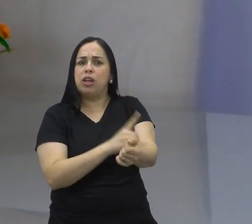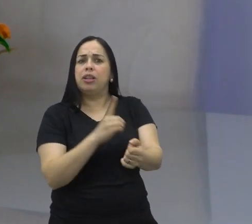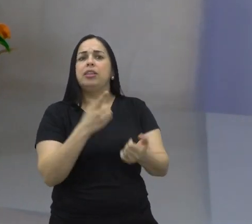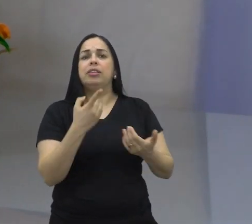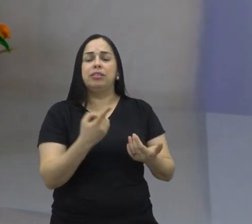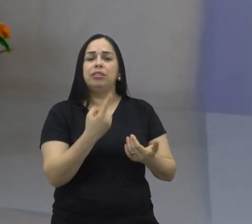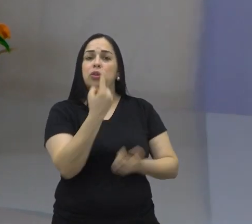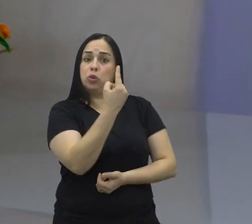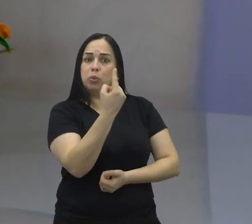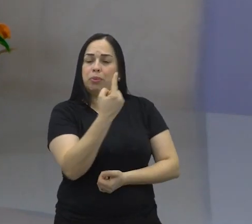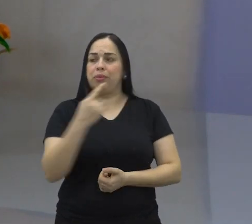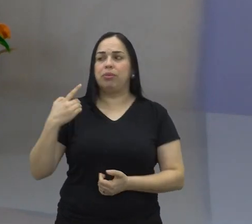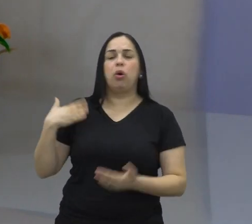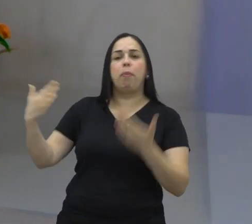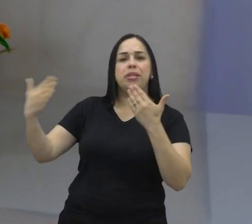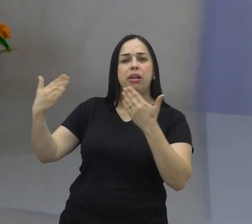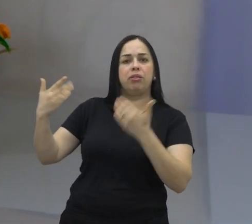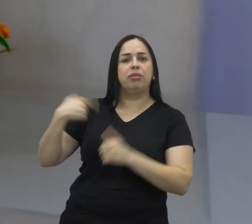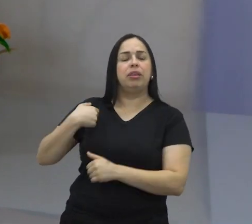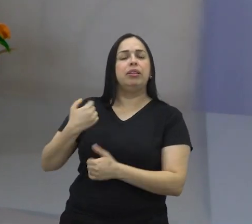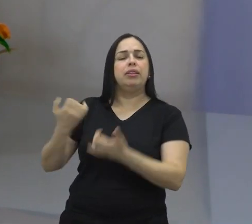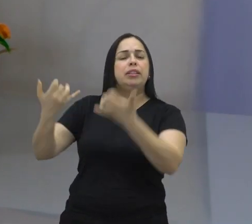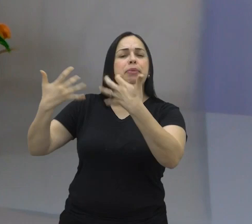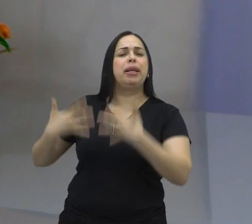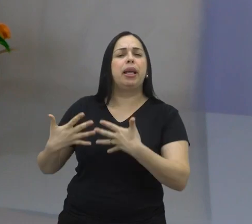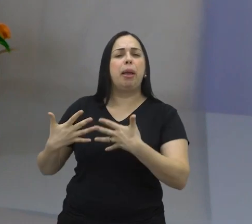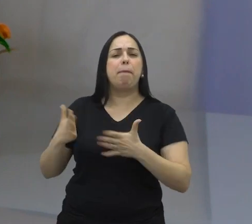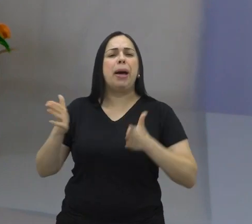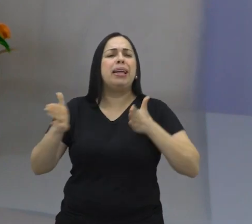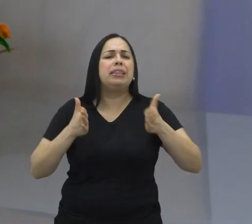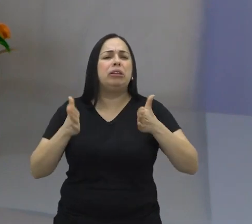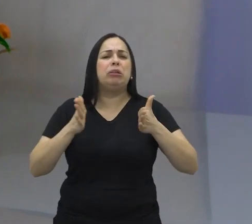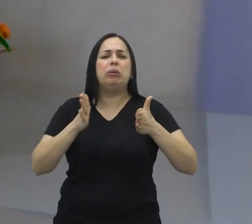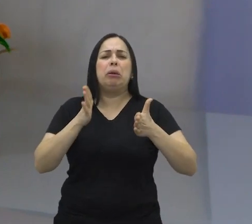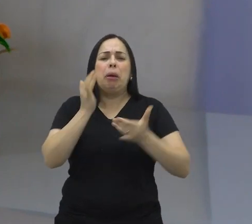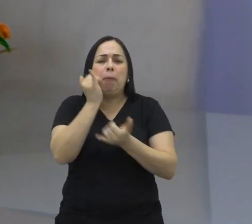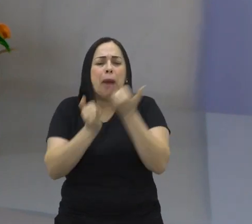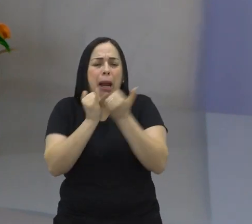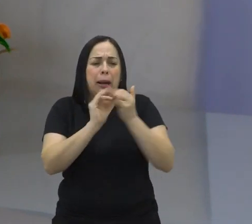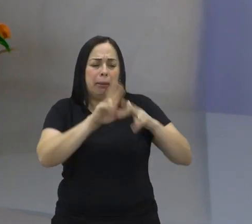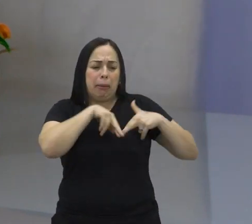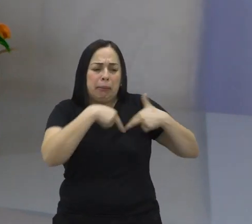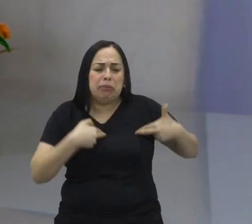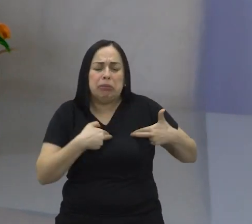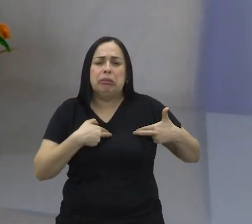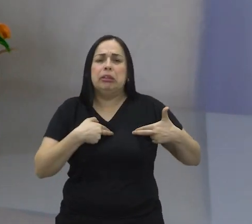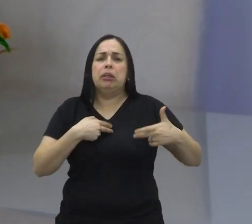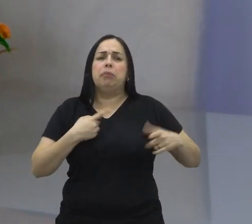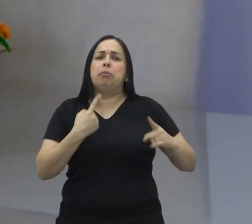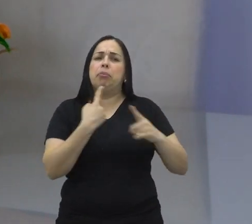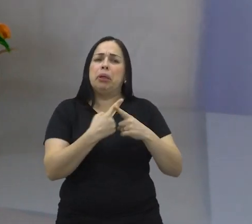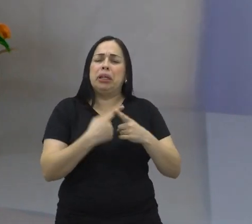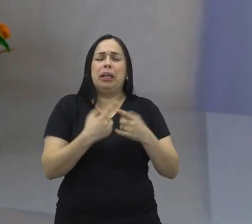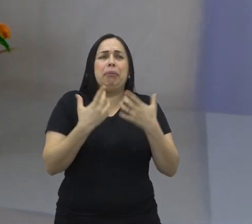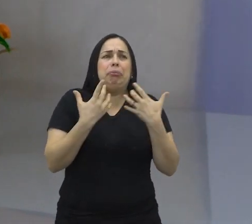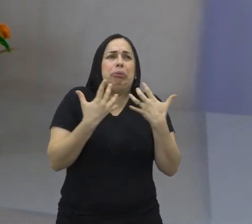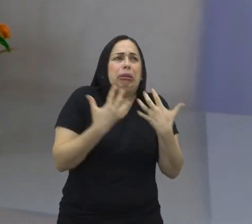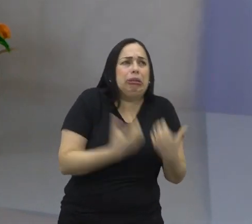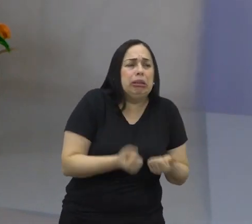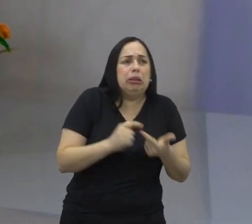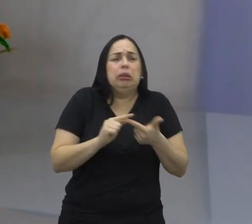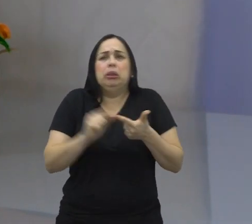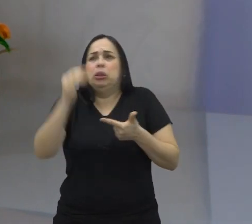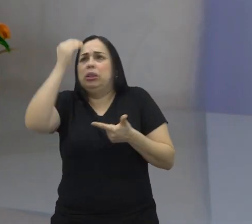alguns psicólogos relatam que é comparado a uma fase de luto. Nós passamos por todas as fases do luto, da aceitação,